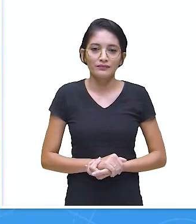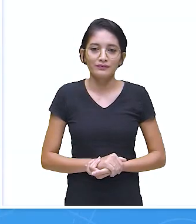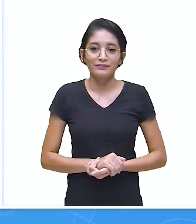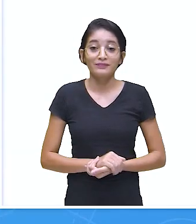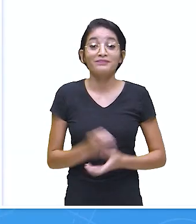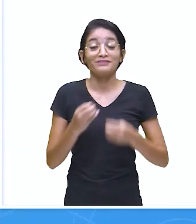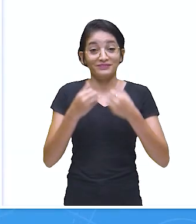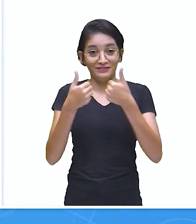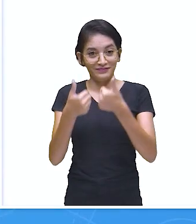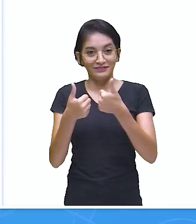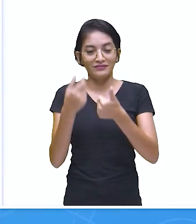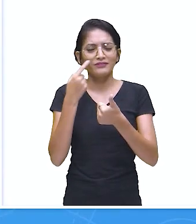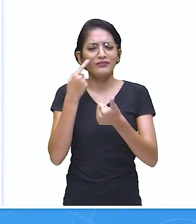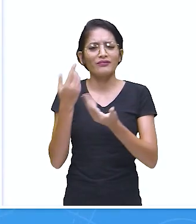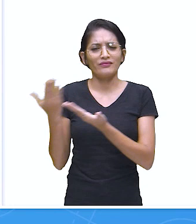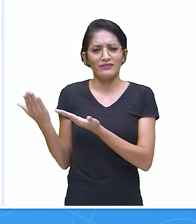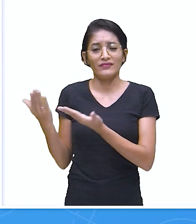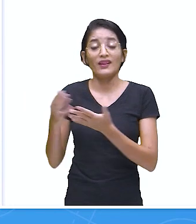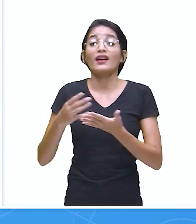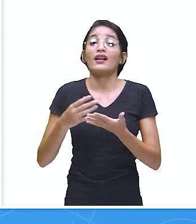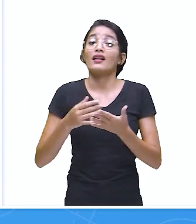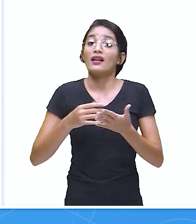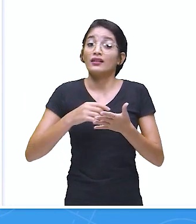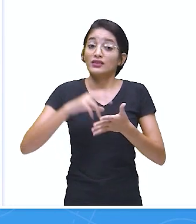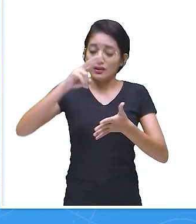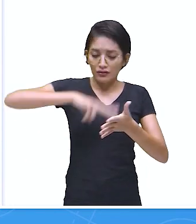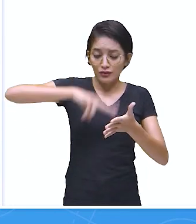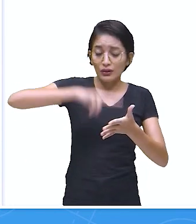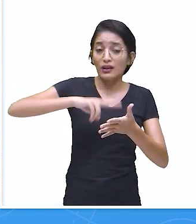Muito bem, olha só, leia o cartoon e responda.